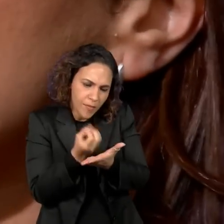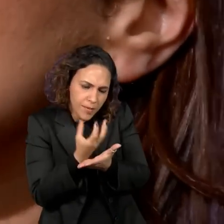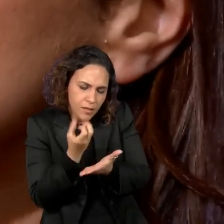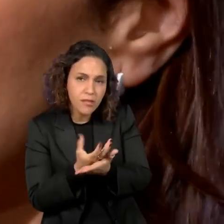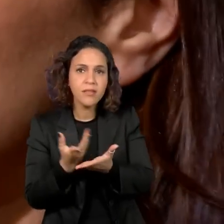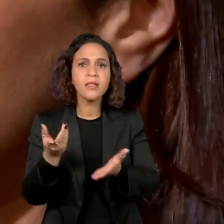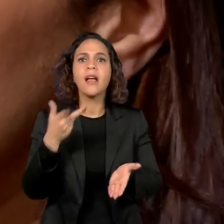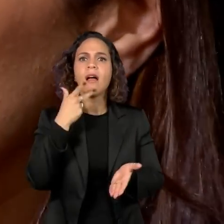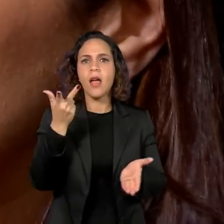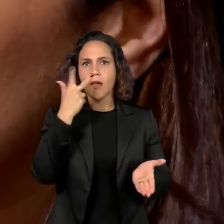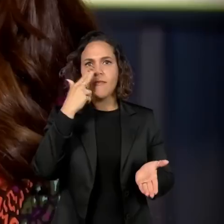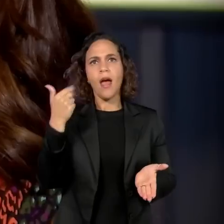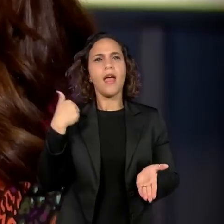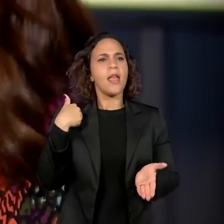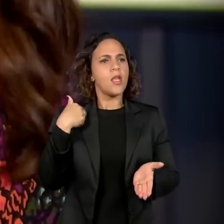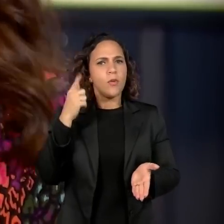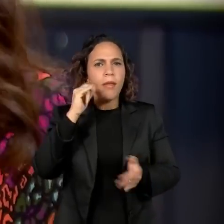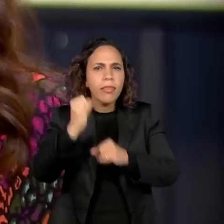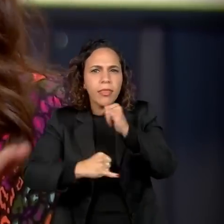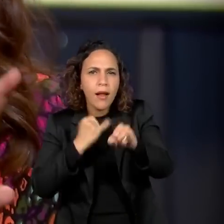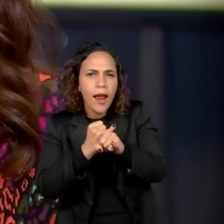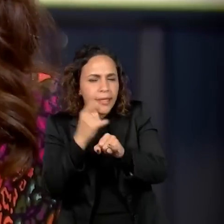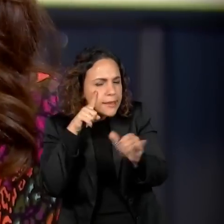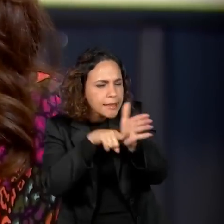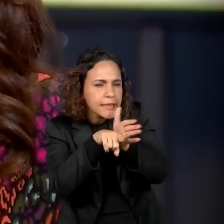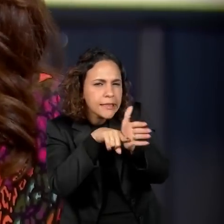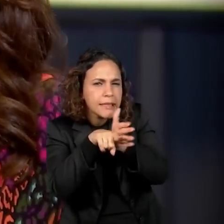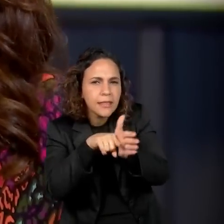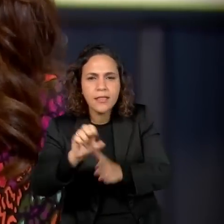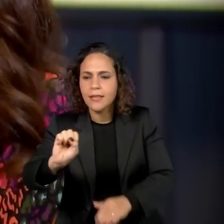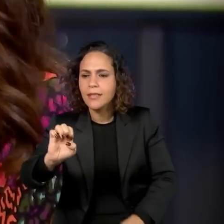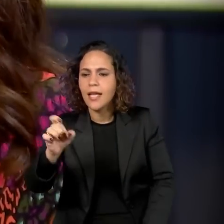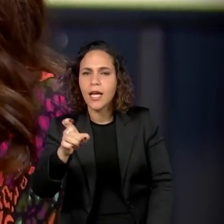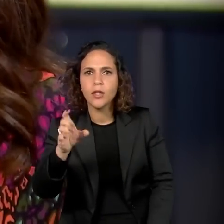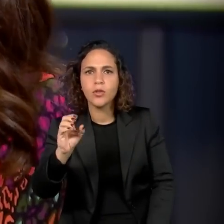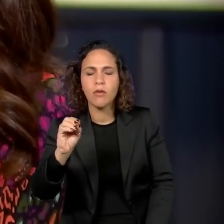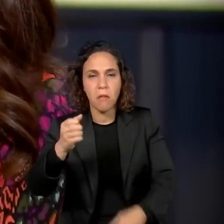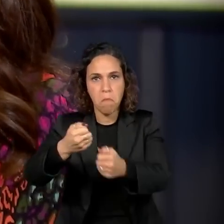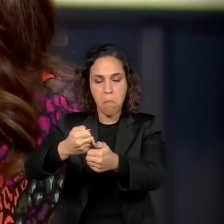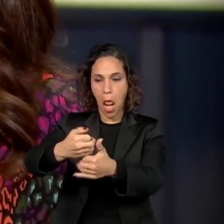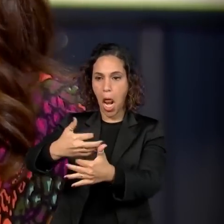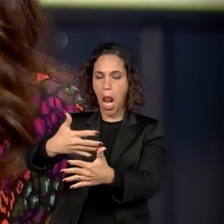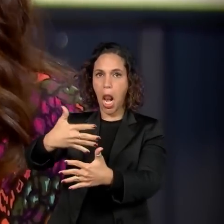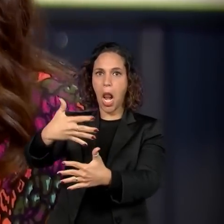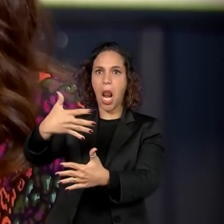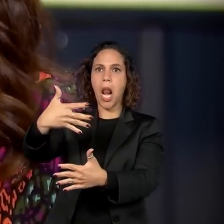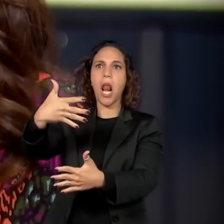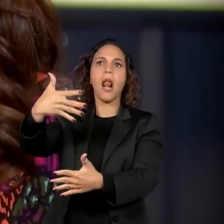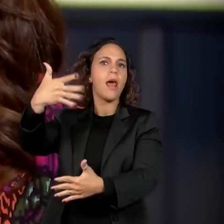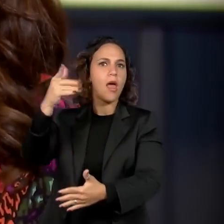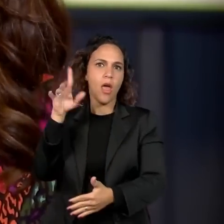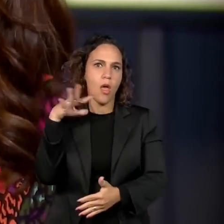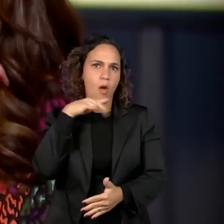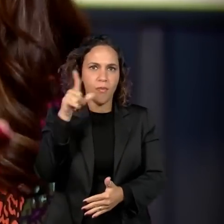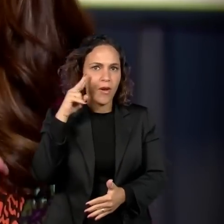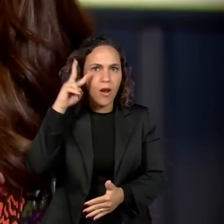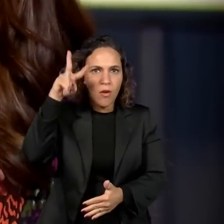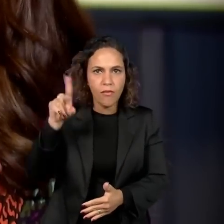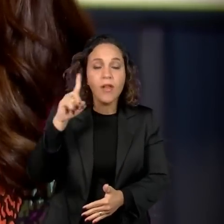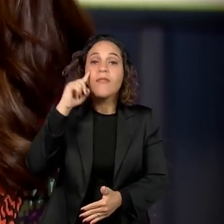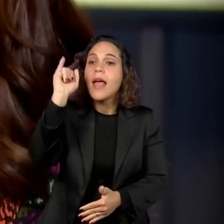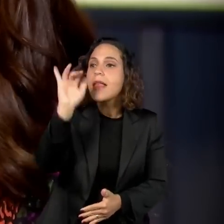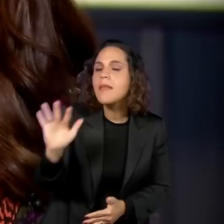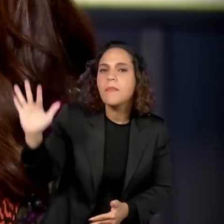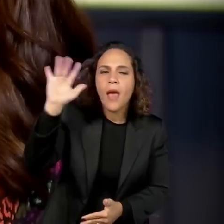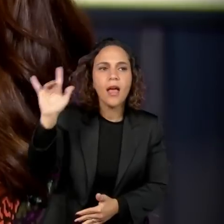lá no oráculo dela, né? Na internet. Sexo. Aí ela vê aqueles links todos, óbvio que ela não vai ler, ela vai onde?